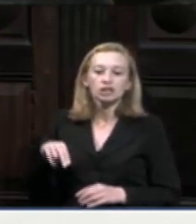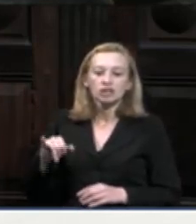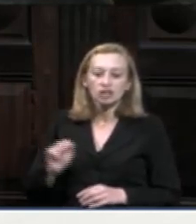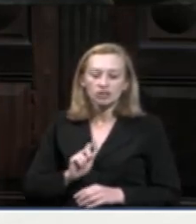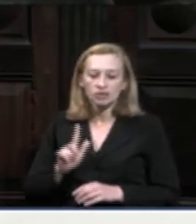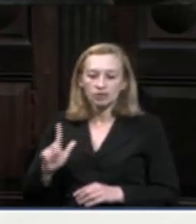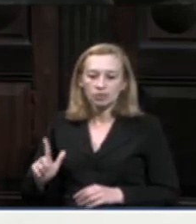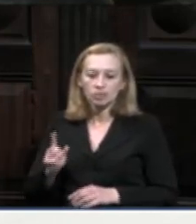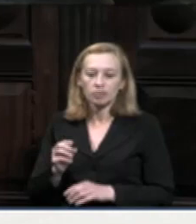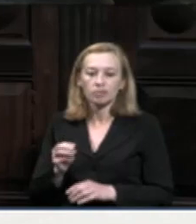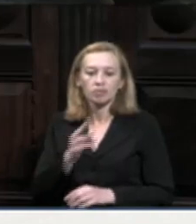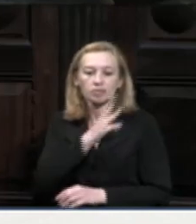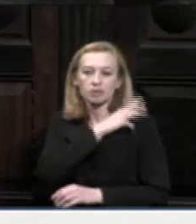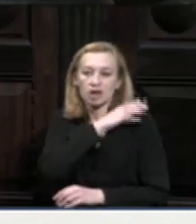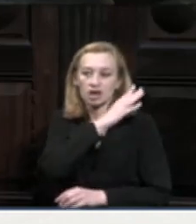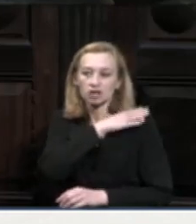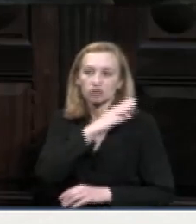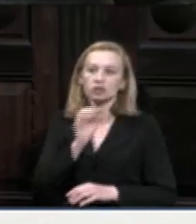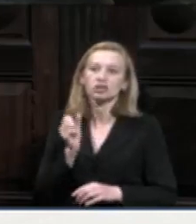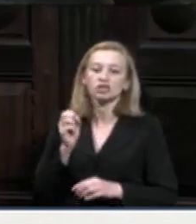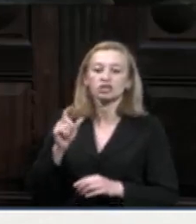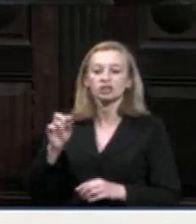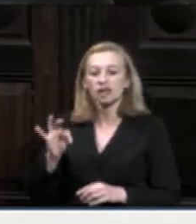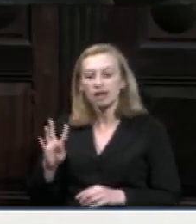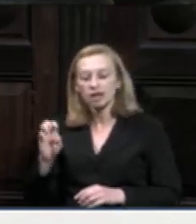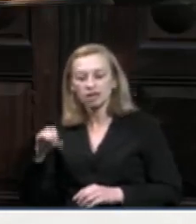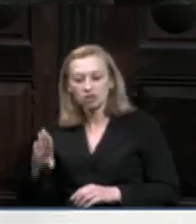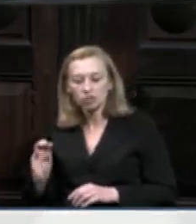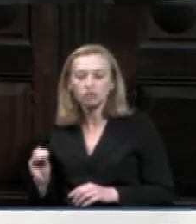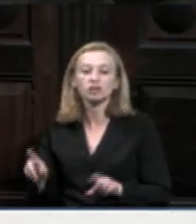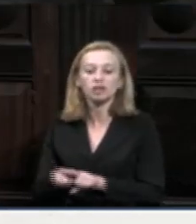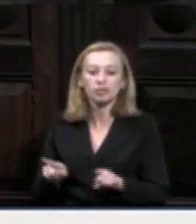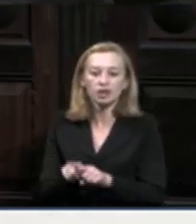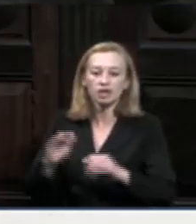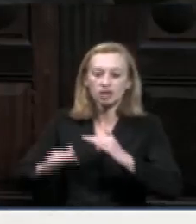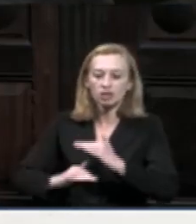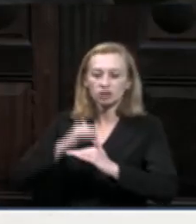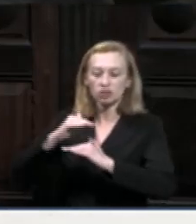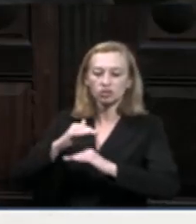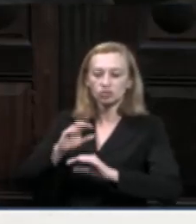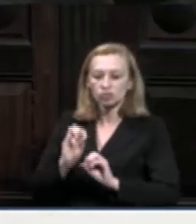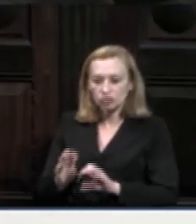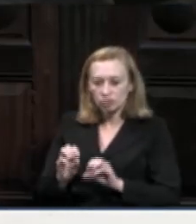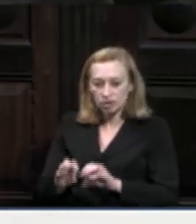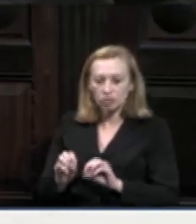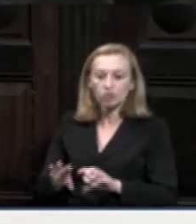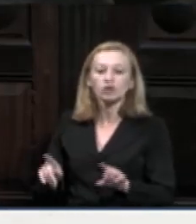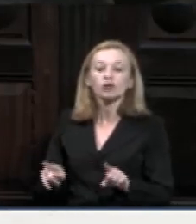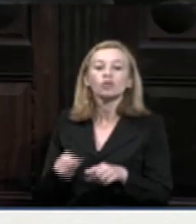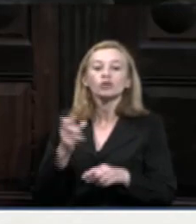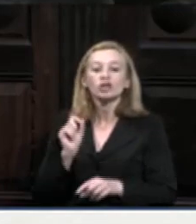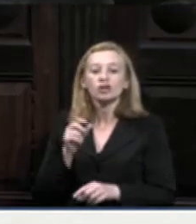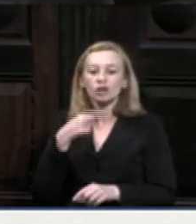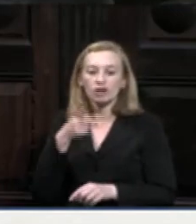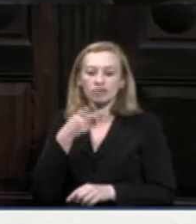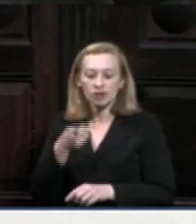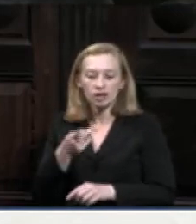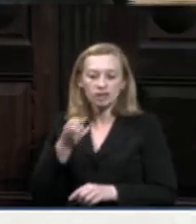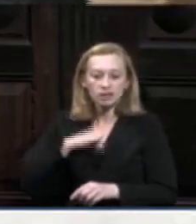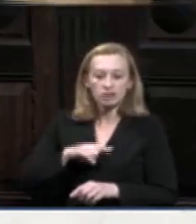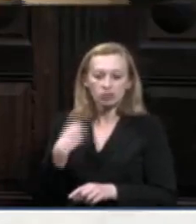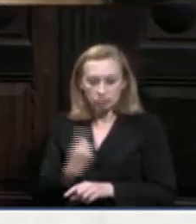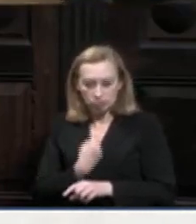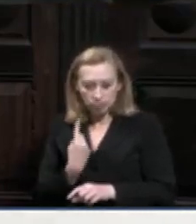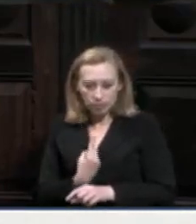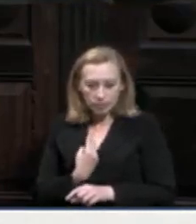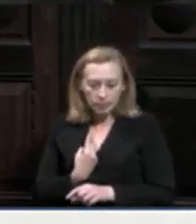outras ações como iniciação profissional e, eventualmente, ensino superior. O que eu quero propor aqui, deputado Jânio Mendes? O que eu quero propor? Se a gente